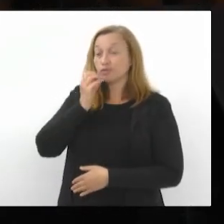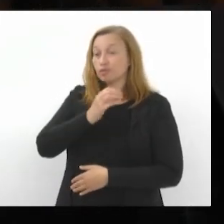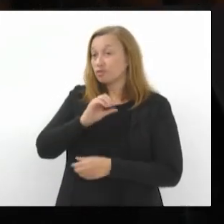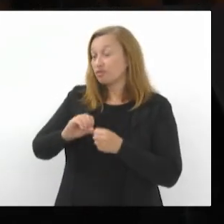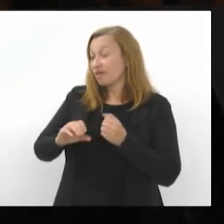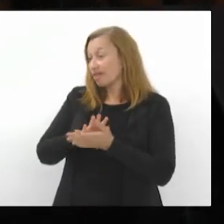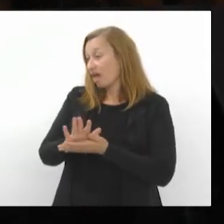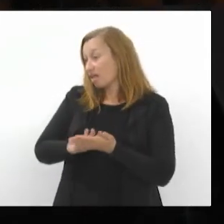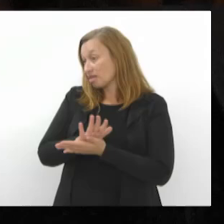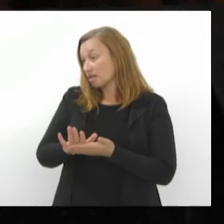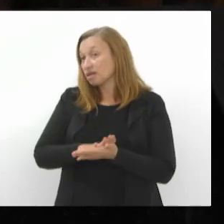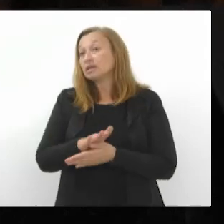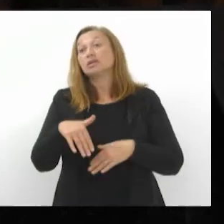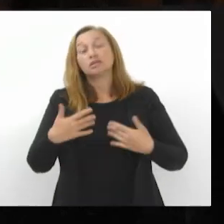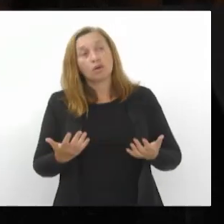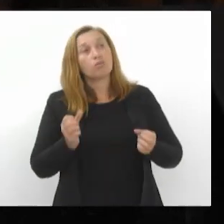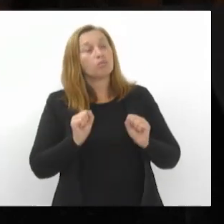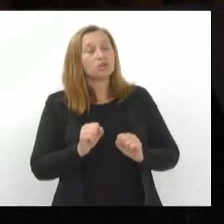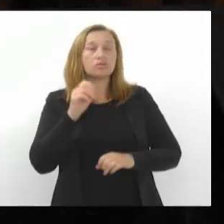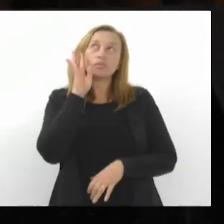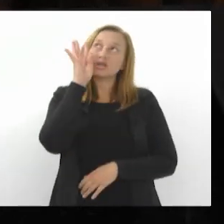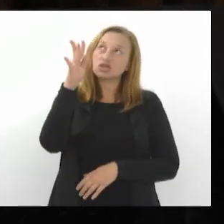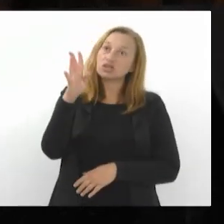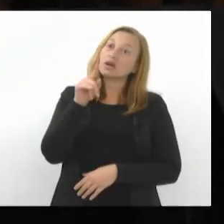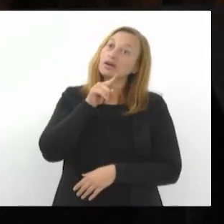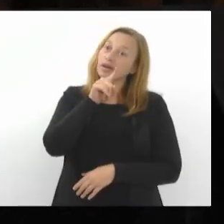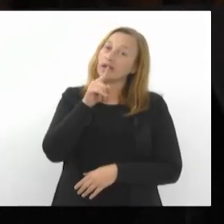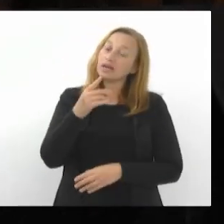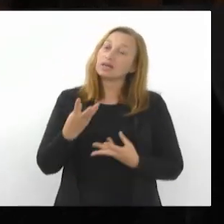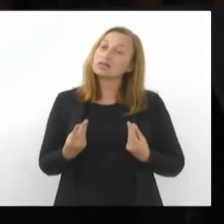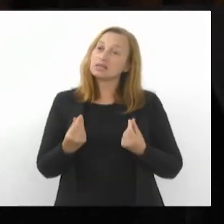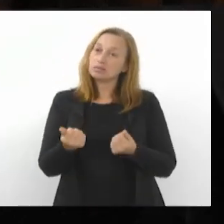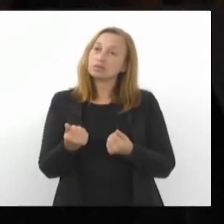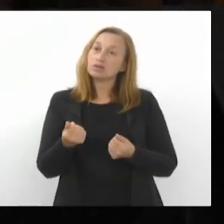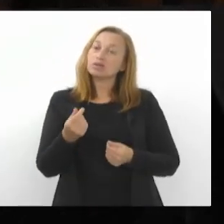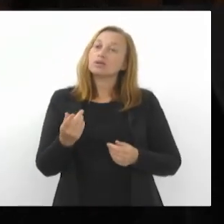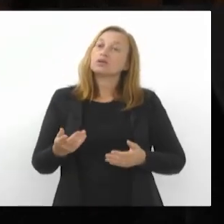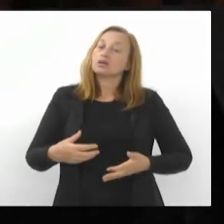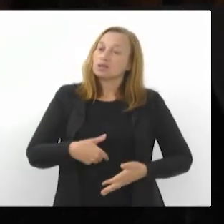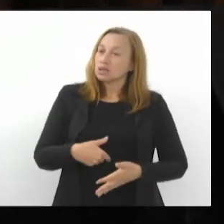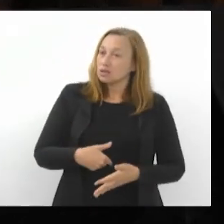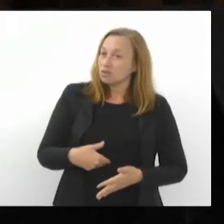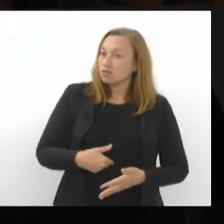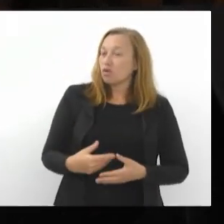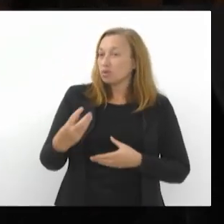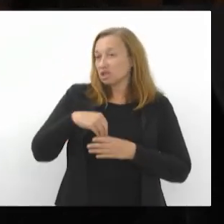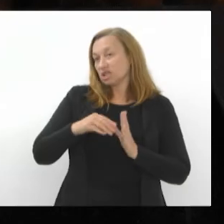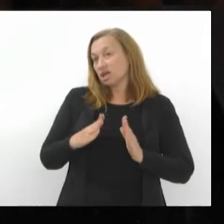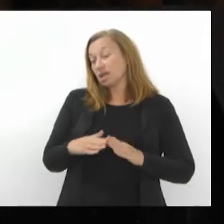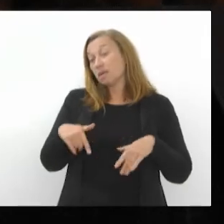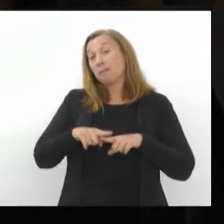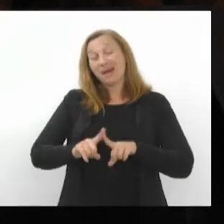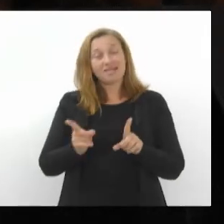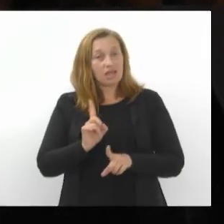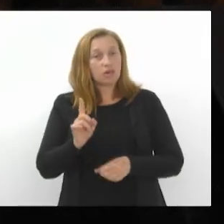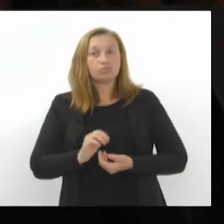até agora. A gente poderia imaginar que ele está se sensibilizando com as pessoas passando fome dentro de suas casas, mas